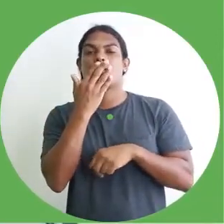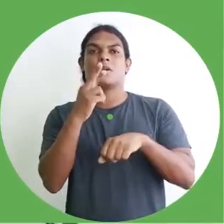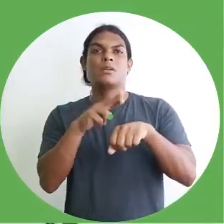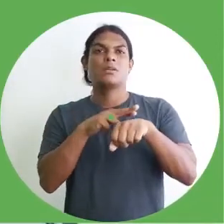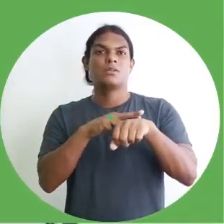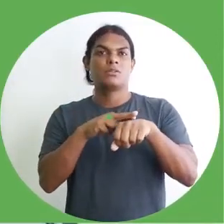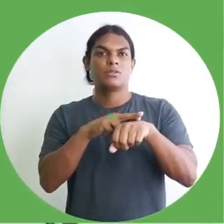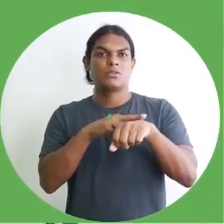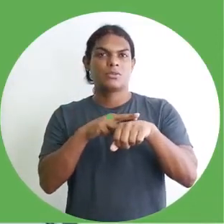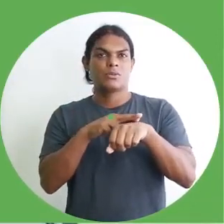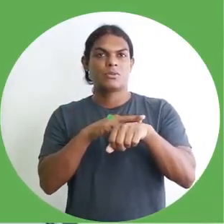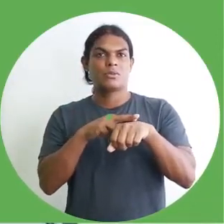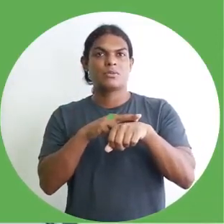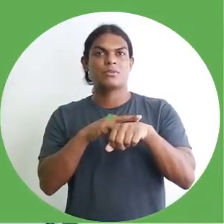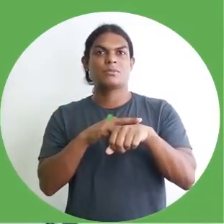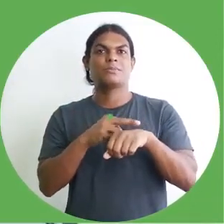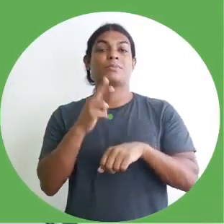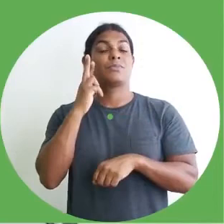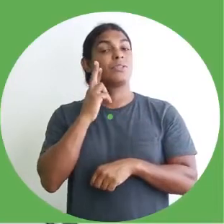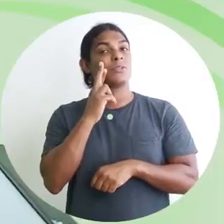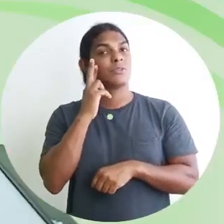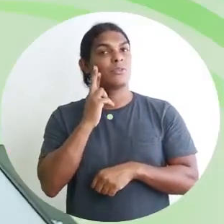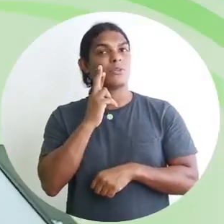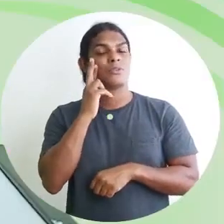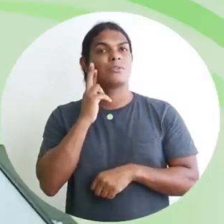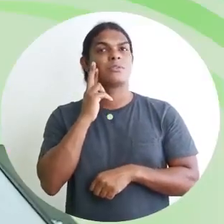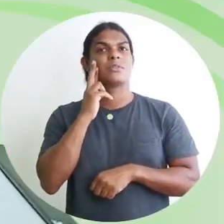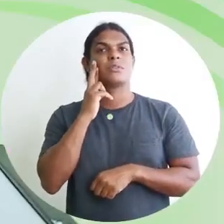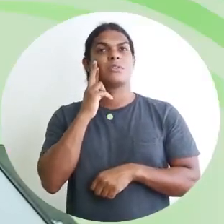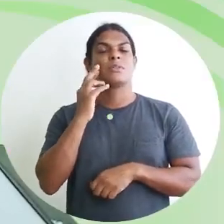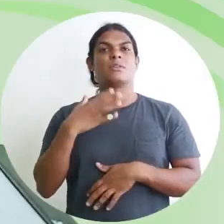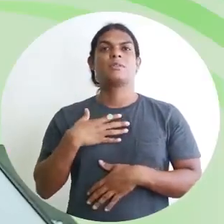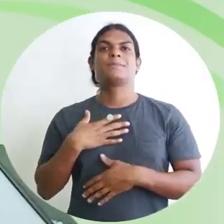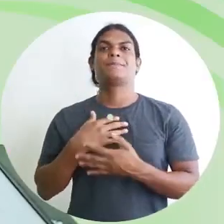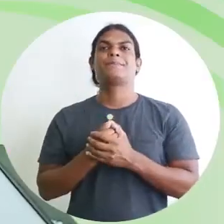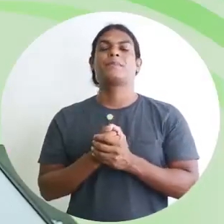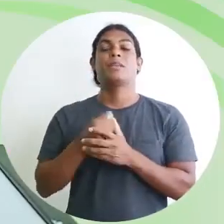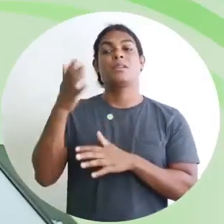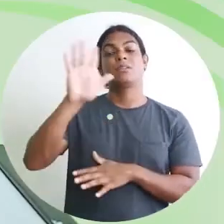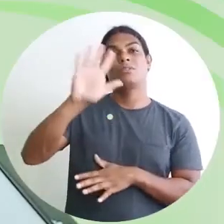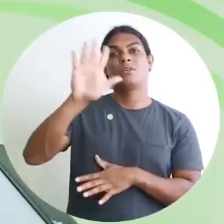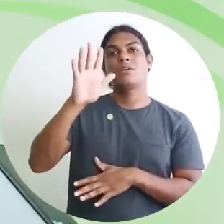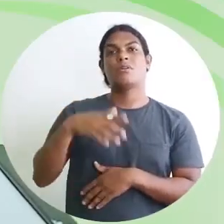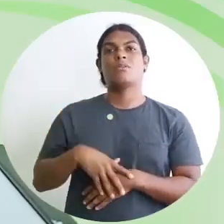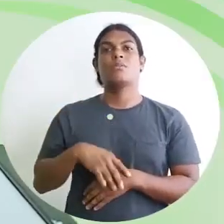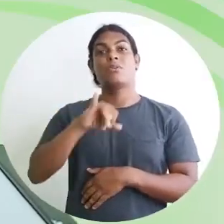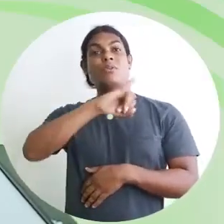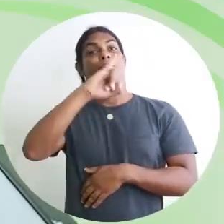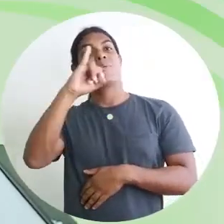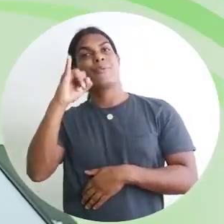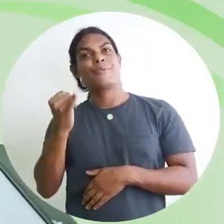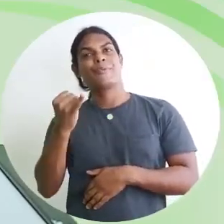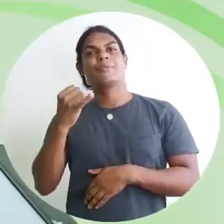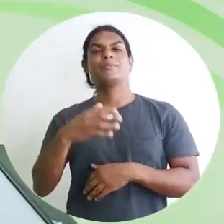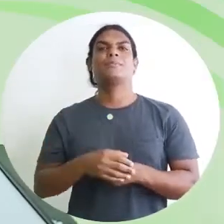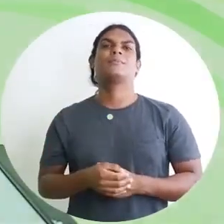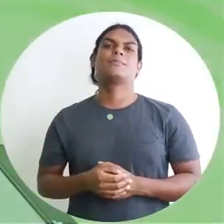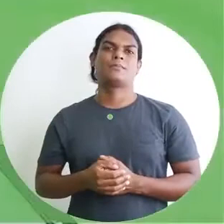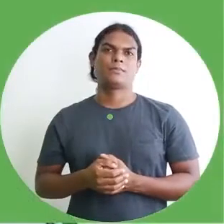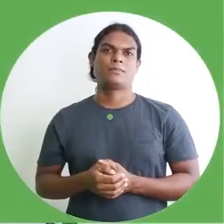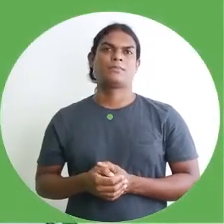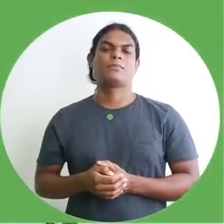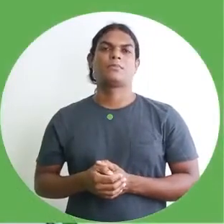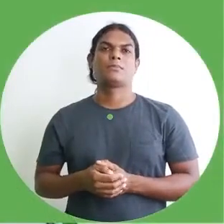os cumprimentos. Oi, tudo bem? Tchau, né? E demais expressões sociais. No próximo slide,